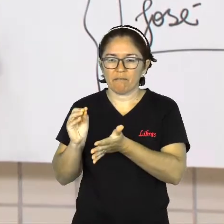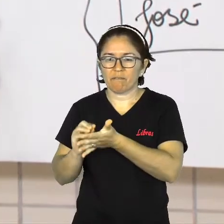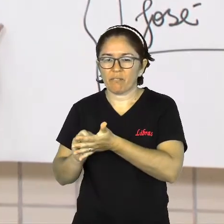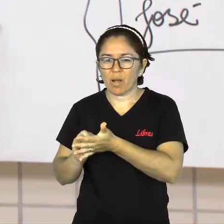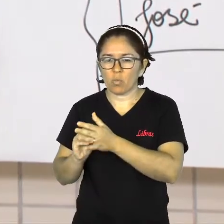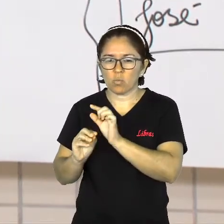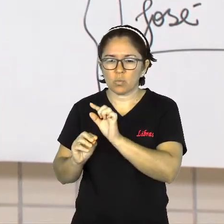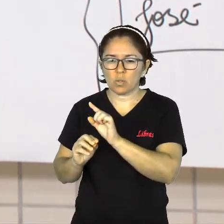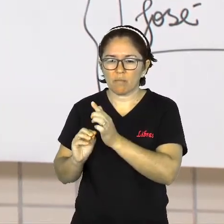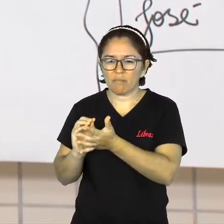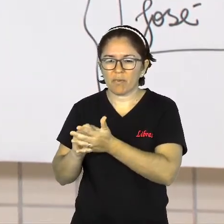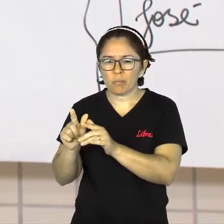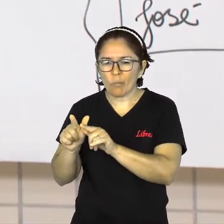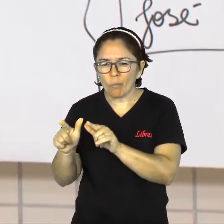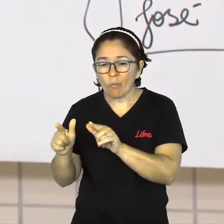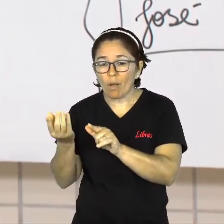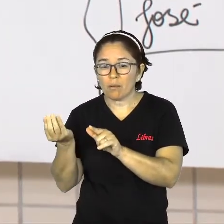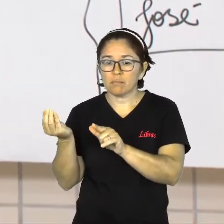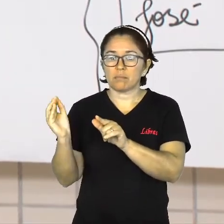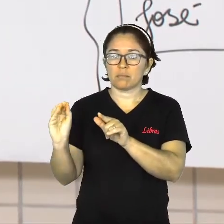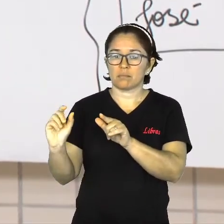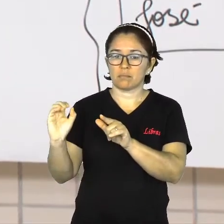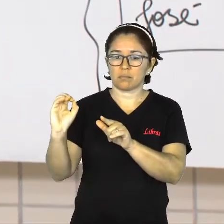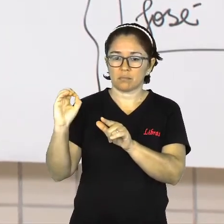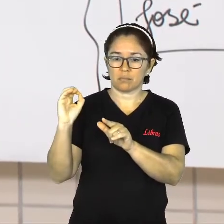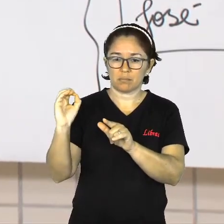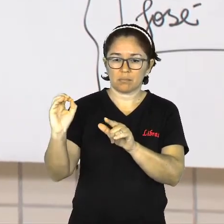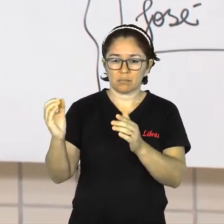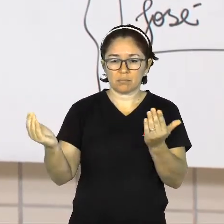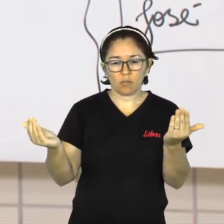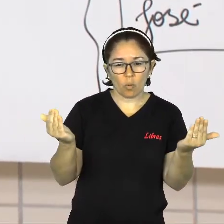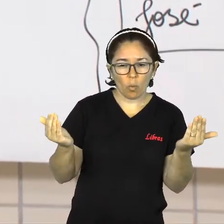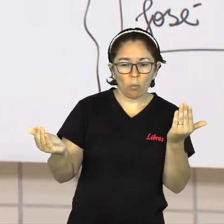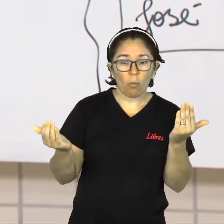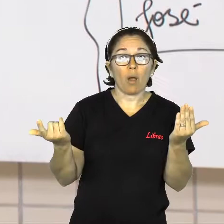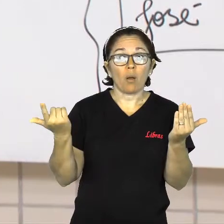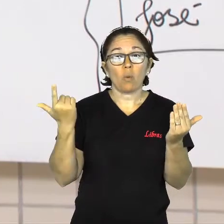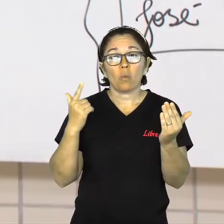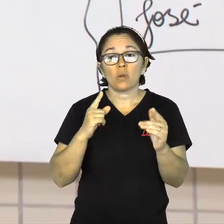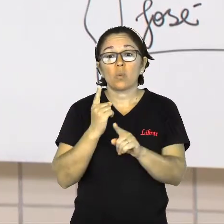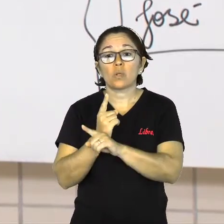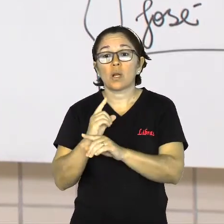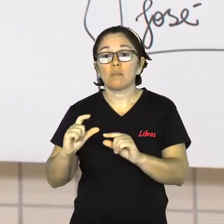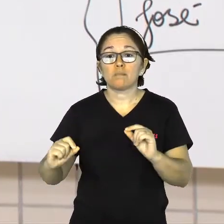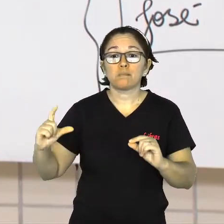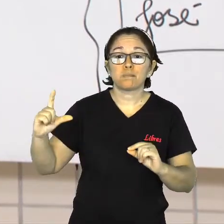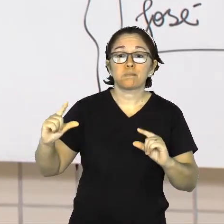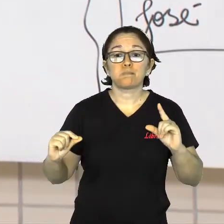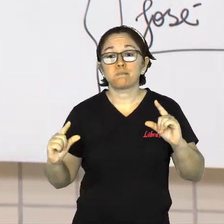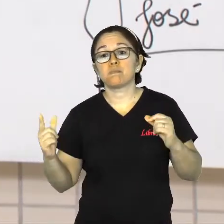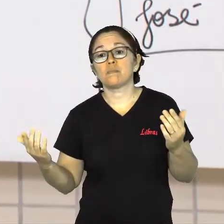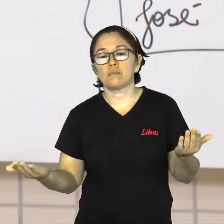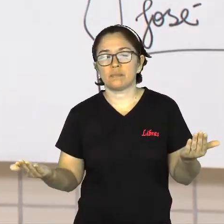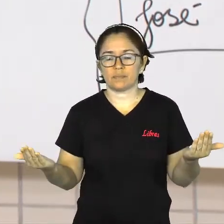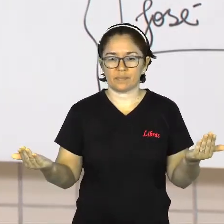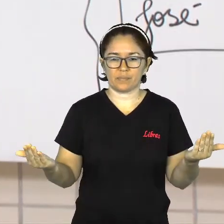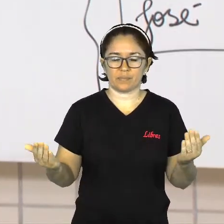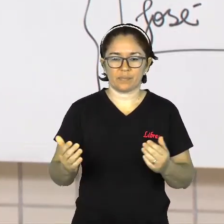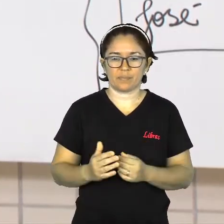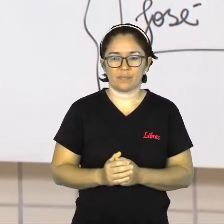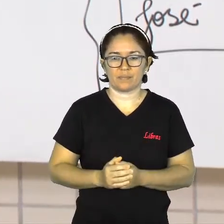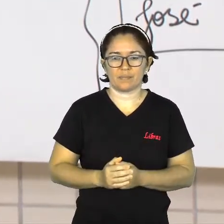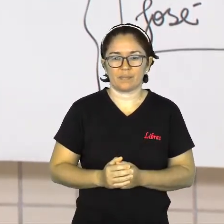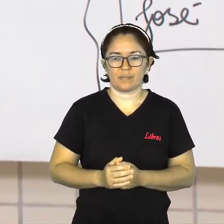coisa, acrescenta o 0, que você tem uma visibilidade melhor para saber se é maior ou menor. Turminha, nós